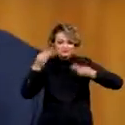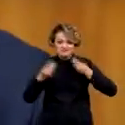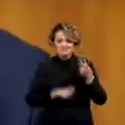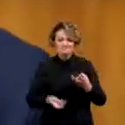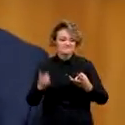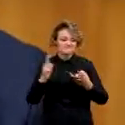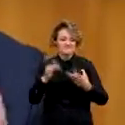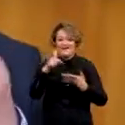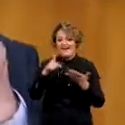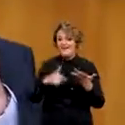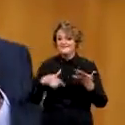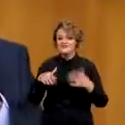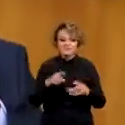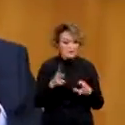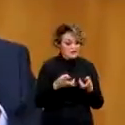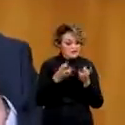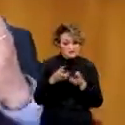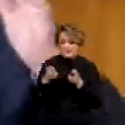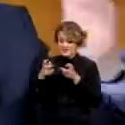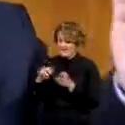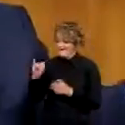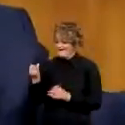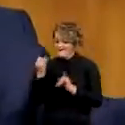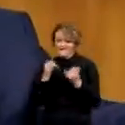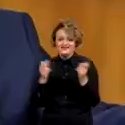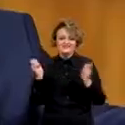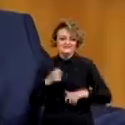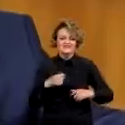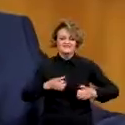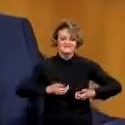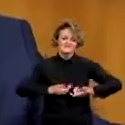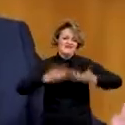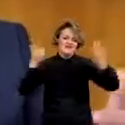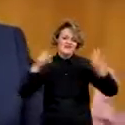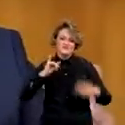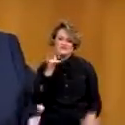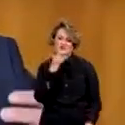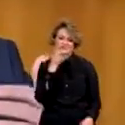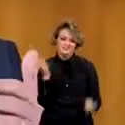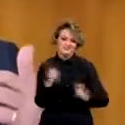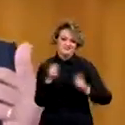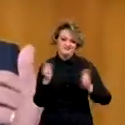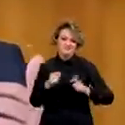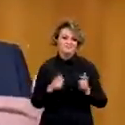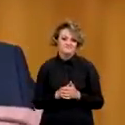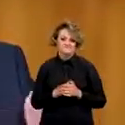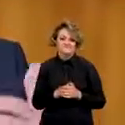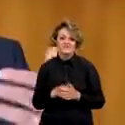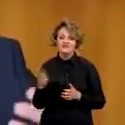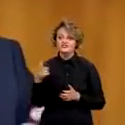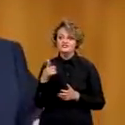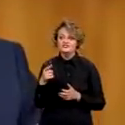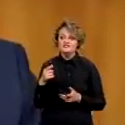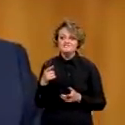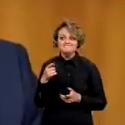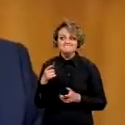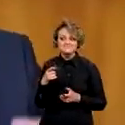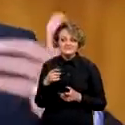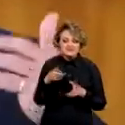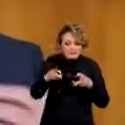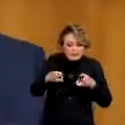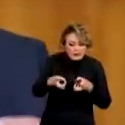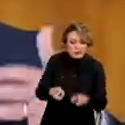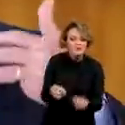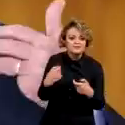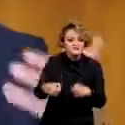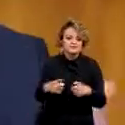seja, você percebe que tem um mundo à nossa frente e que nós não temos que ter medo de desbravá-lo.